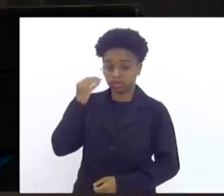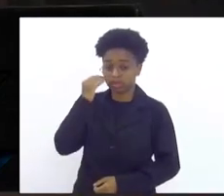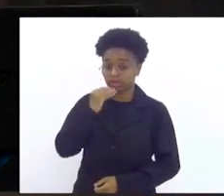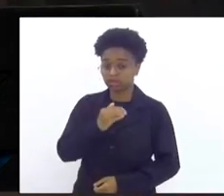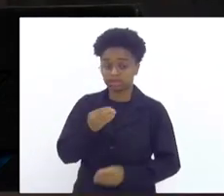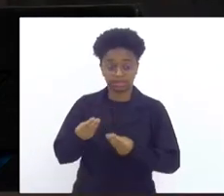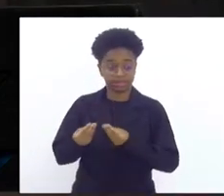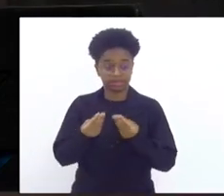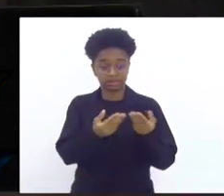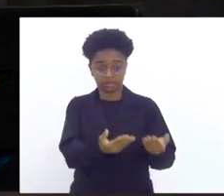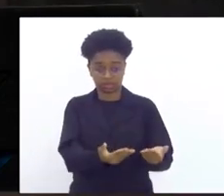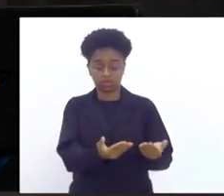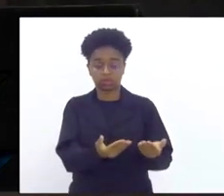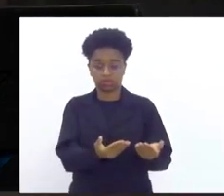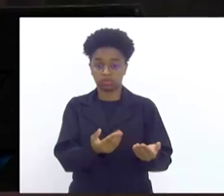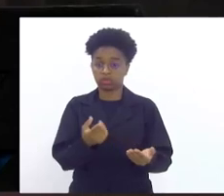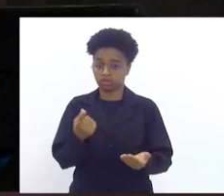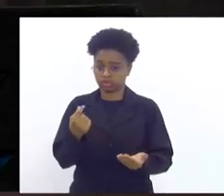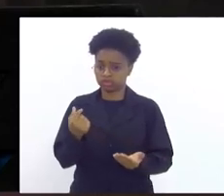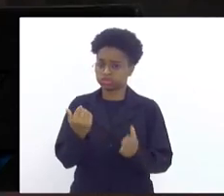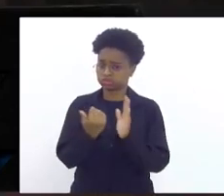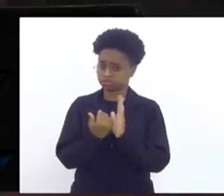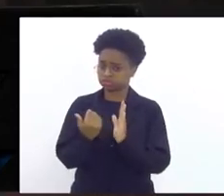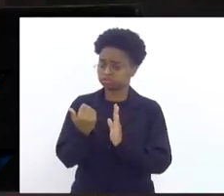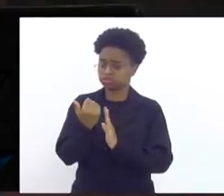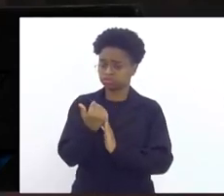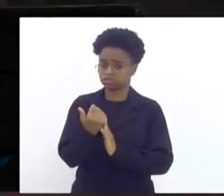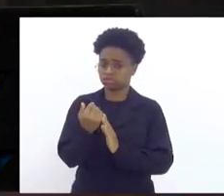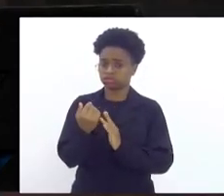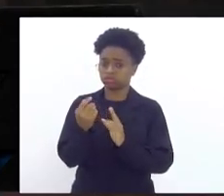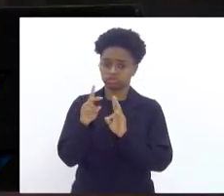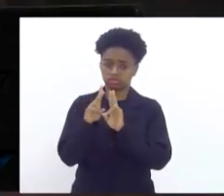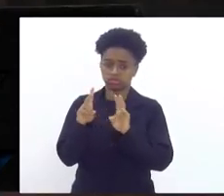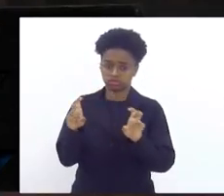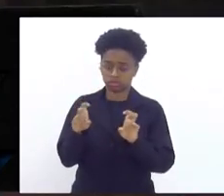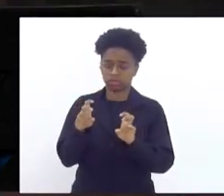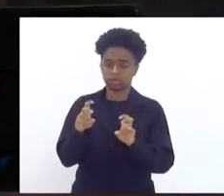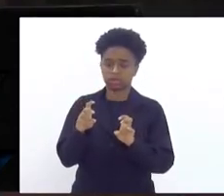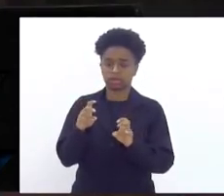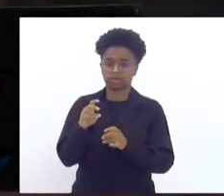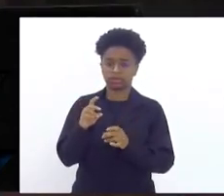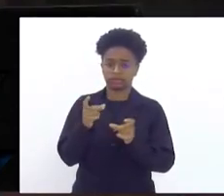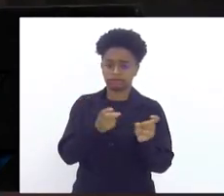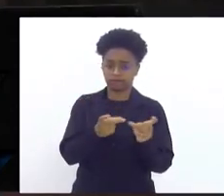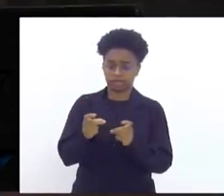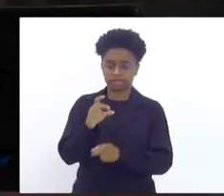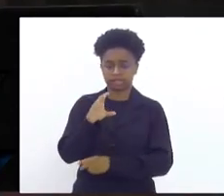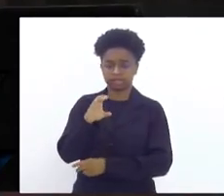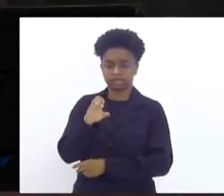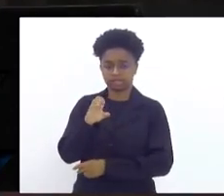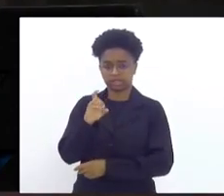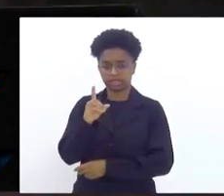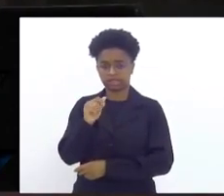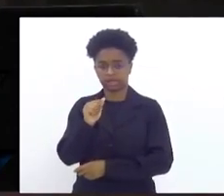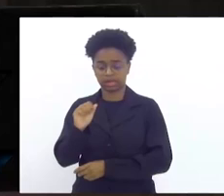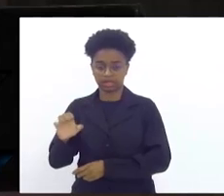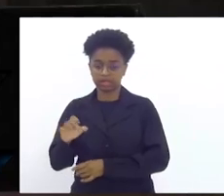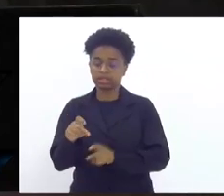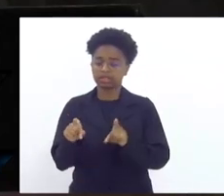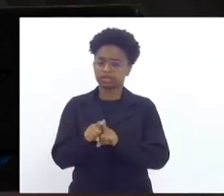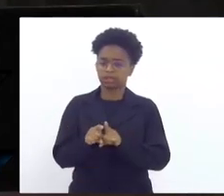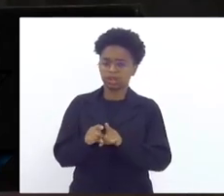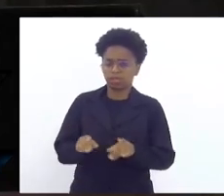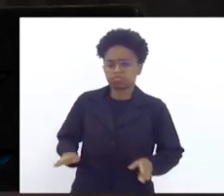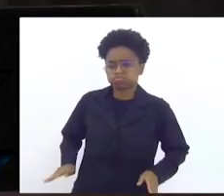que lhe entregou boa parte do valor referente ao outorga da Cedae que está com bolsinho abarrotado